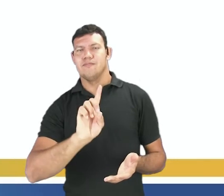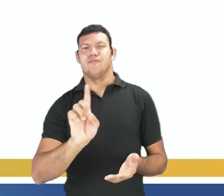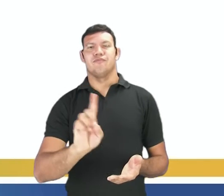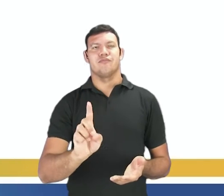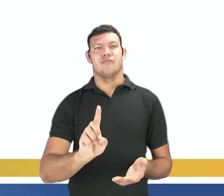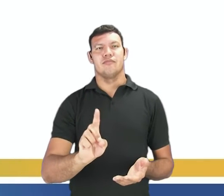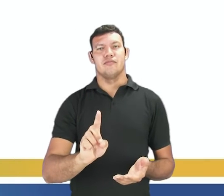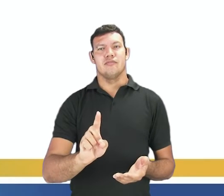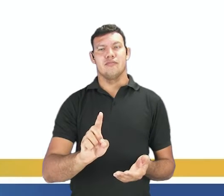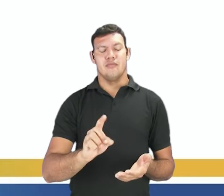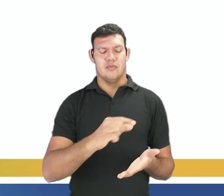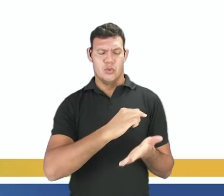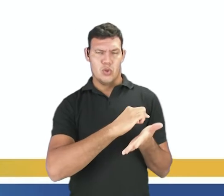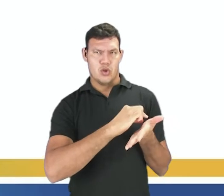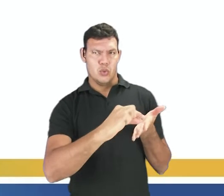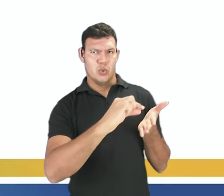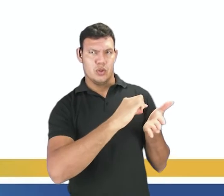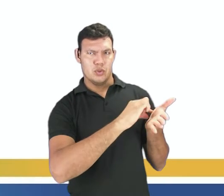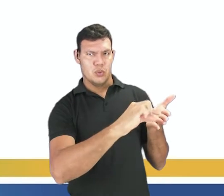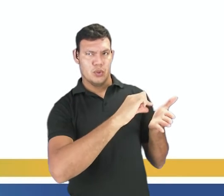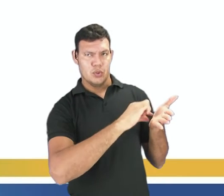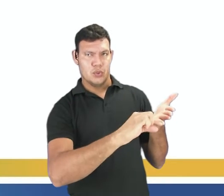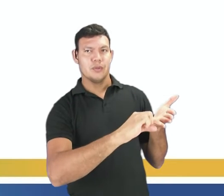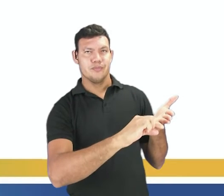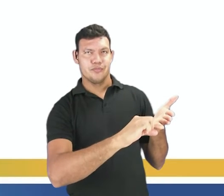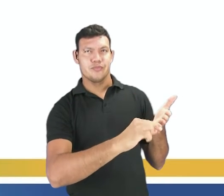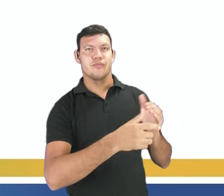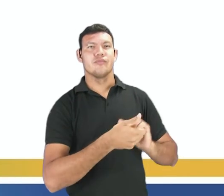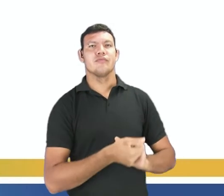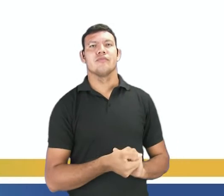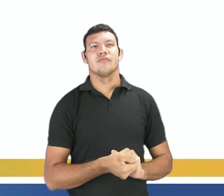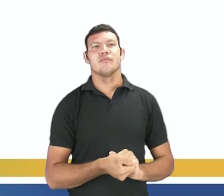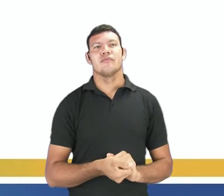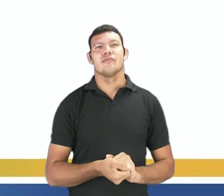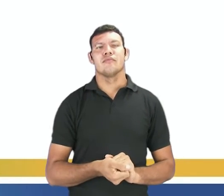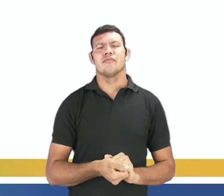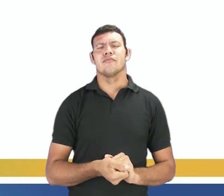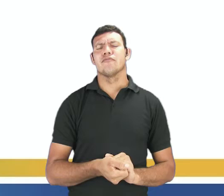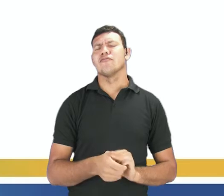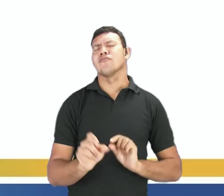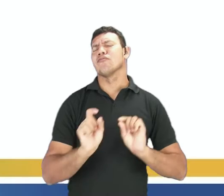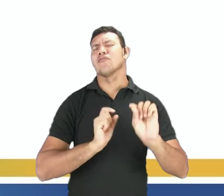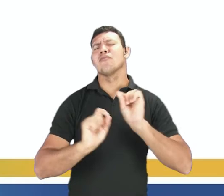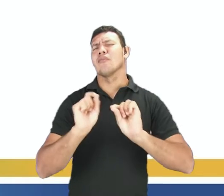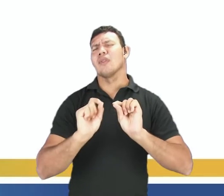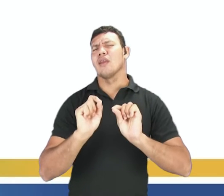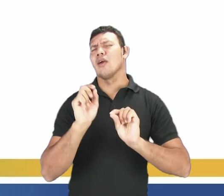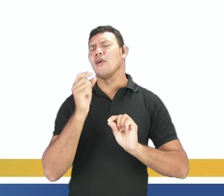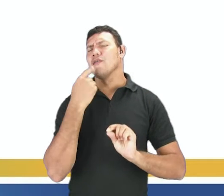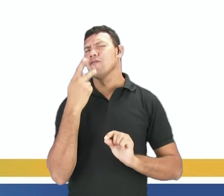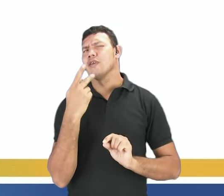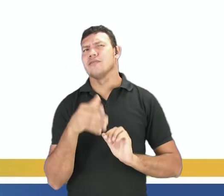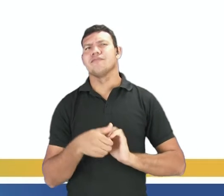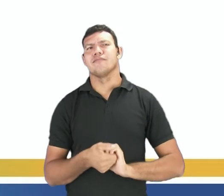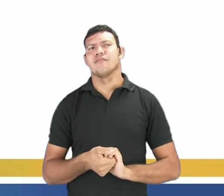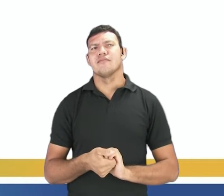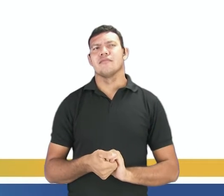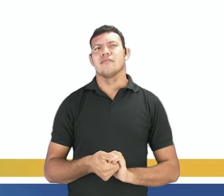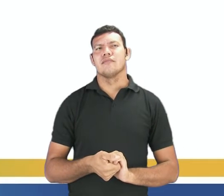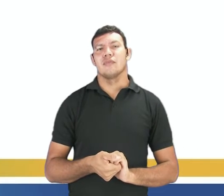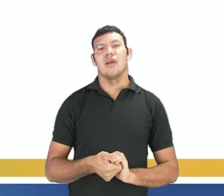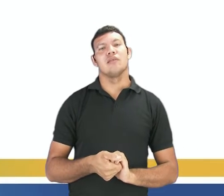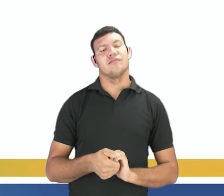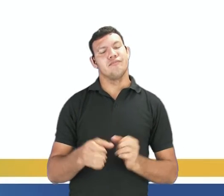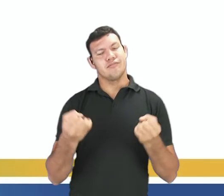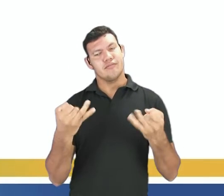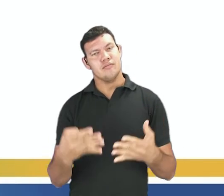versos que nós vimos aqui agora, ela. Então, o que esses versos falam? Eles falam um pouquinho sobre o uso do inglês e que as pessoas na